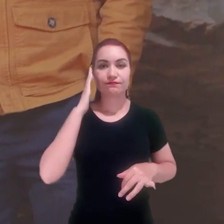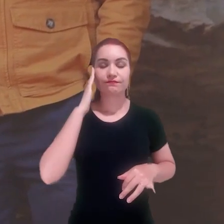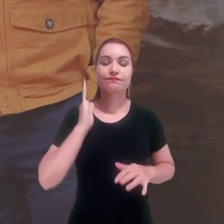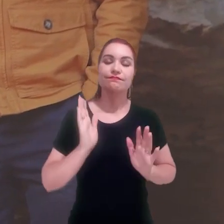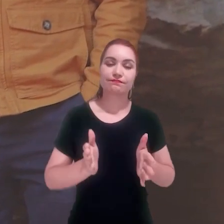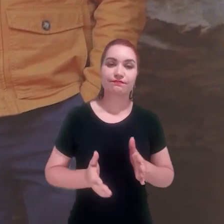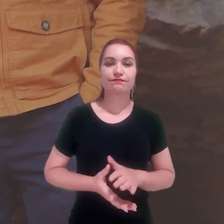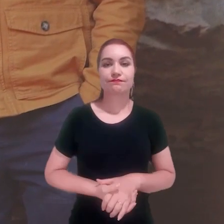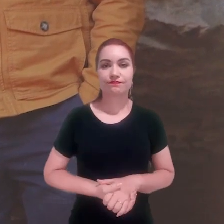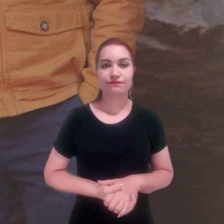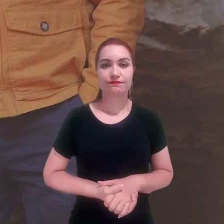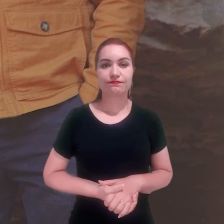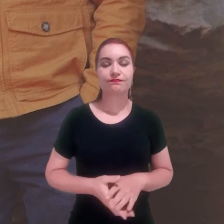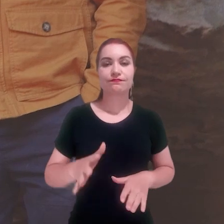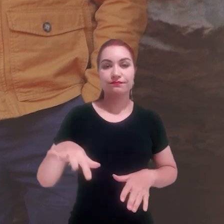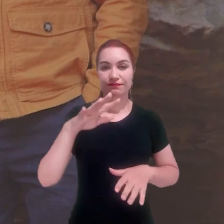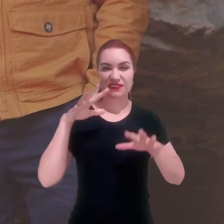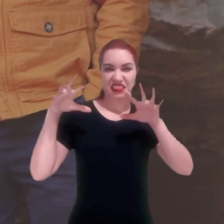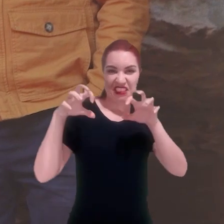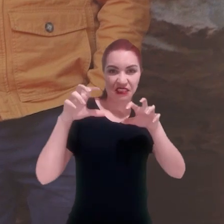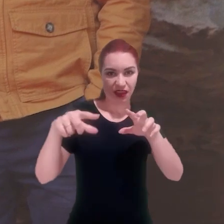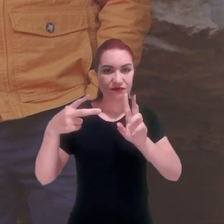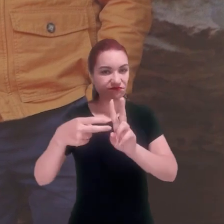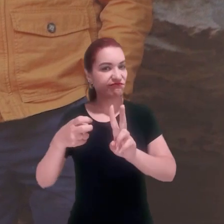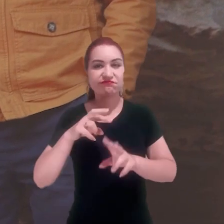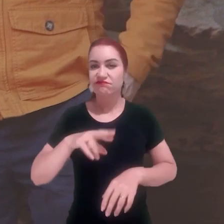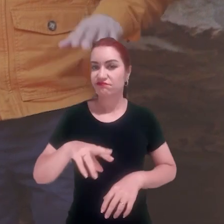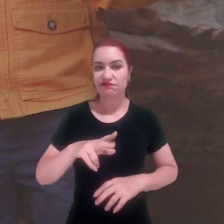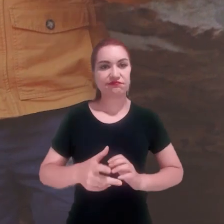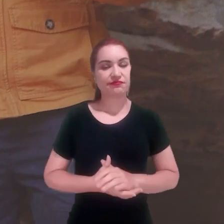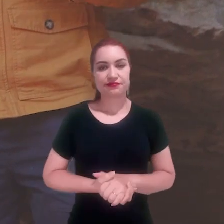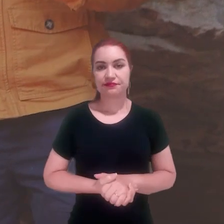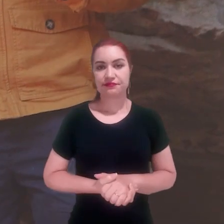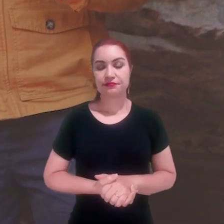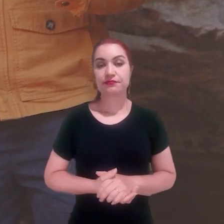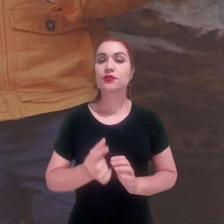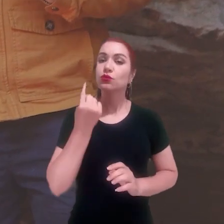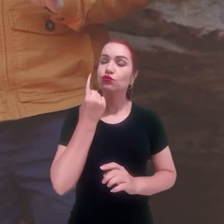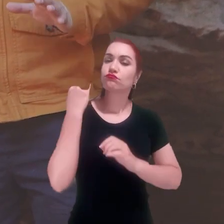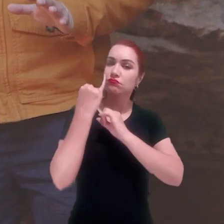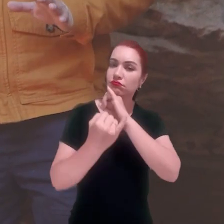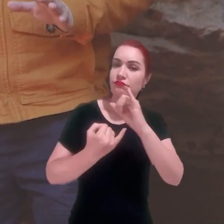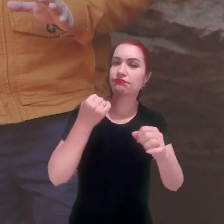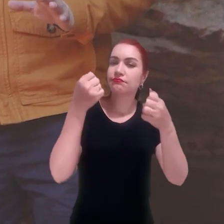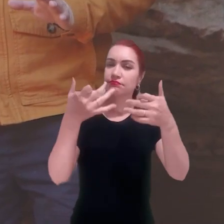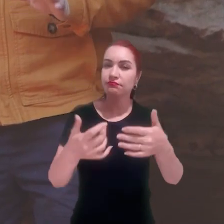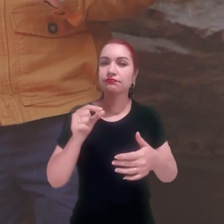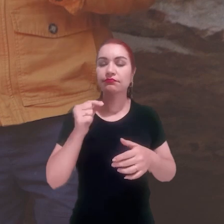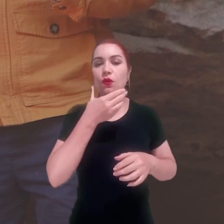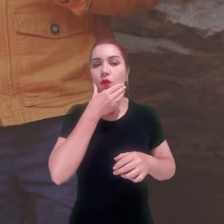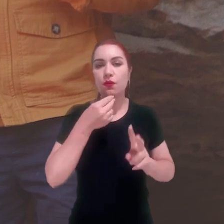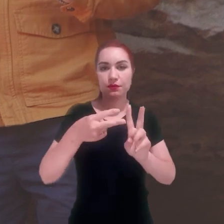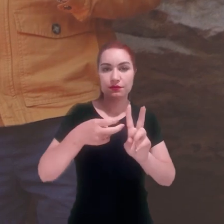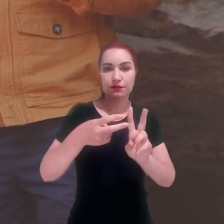bem. Os selvagens não eram os indígenas. Uma versão da lenda diz que Sepete Araju